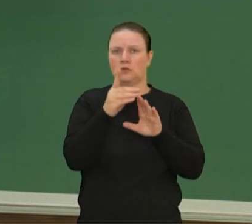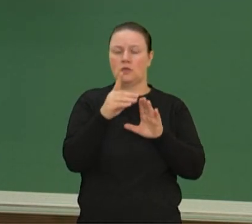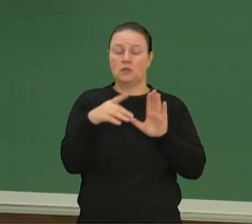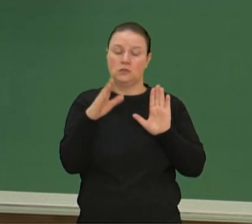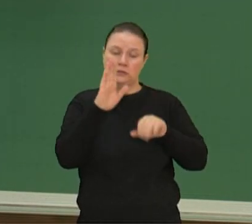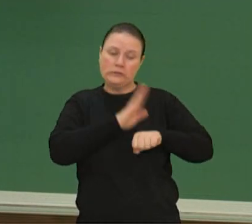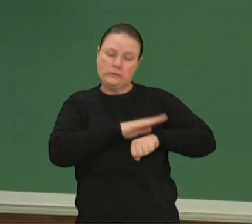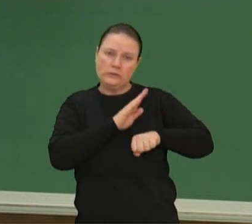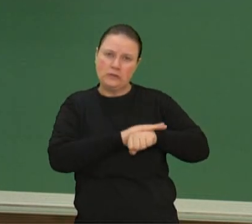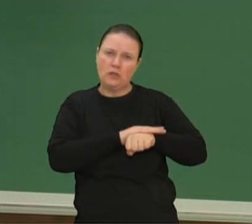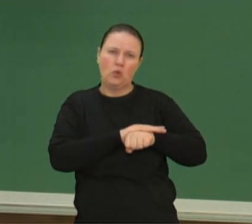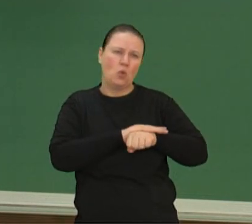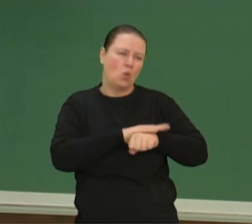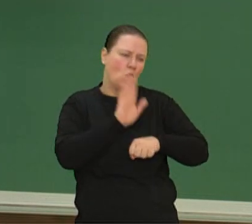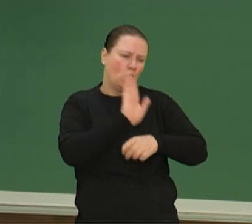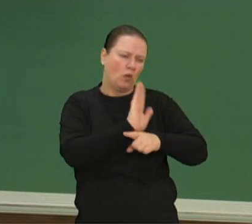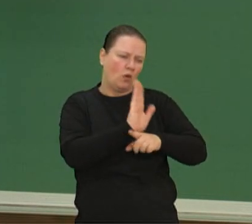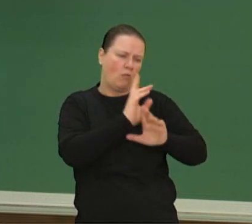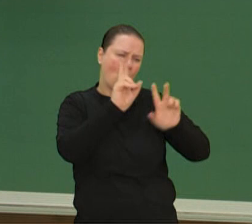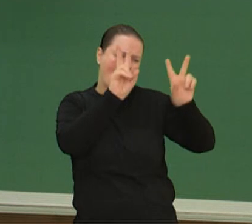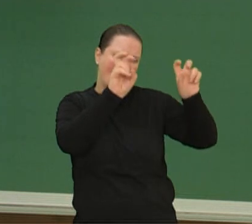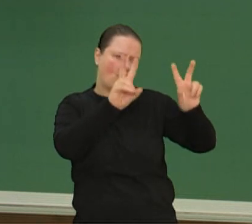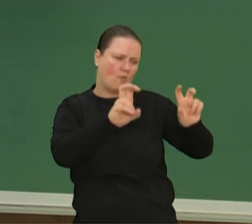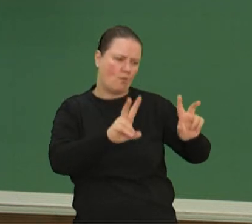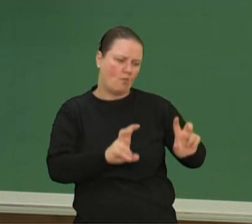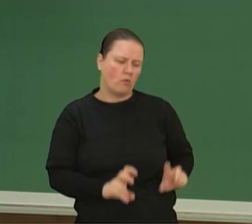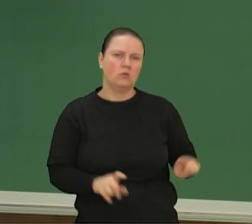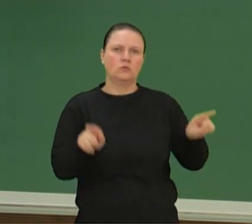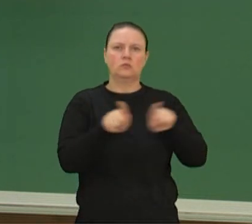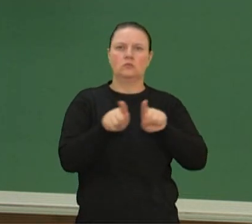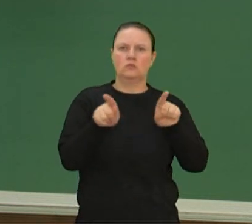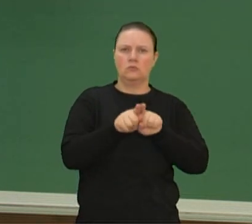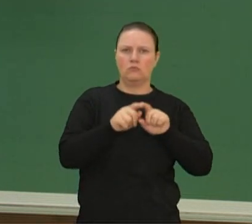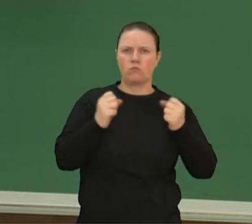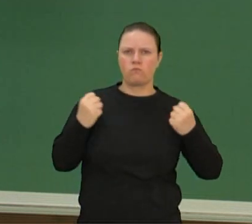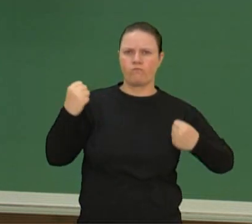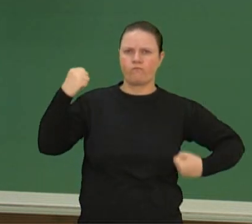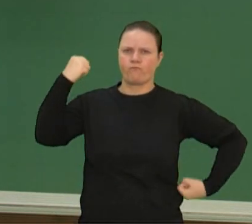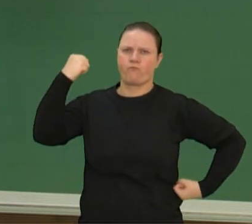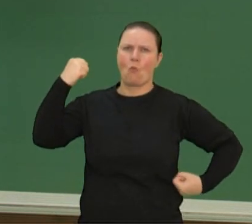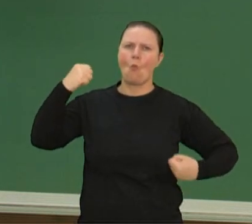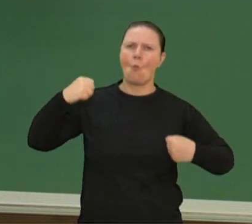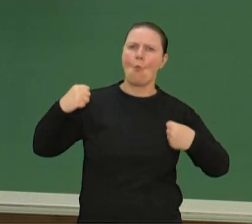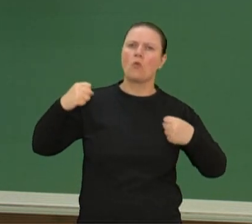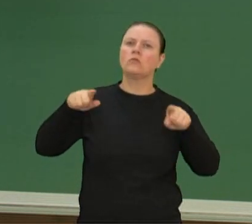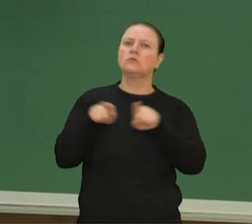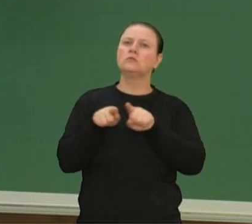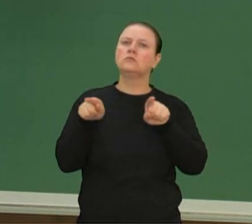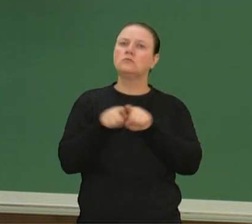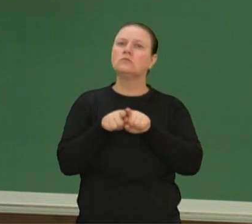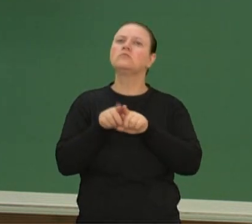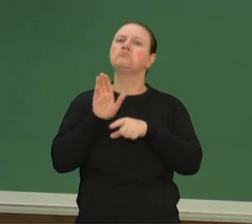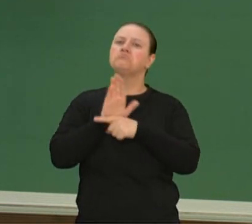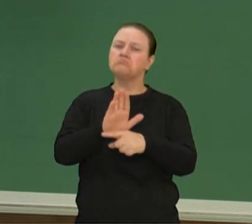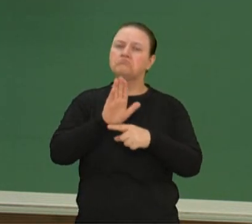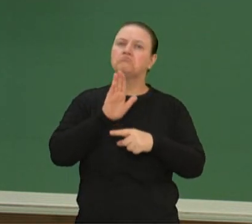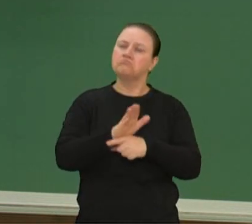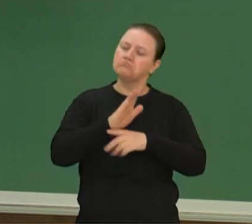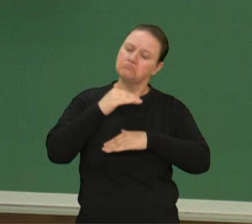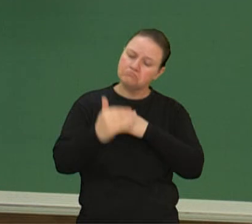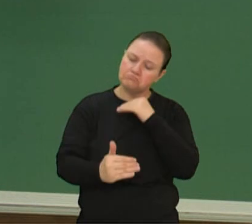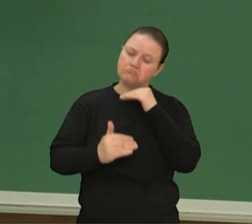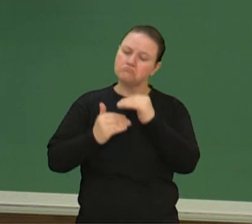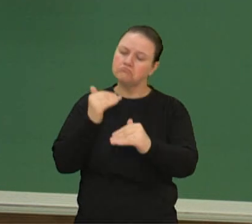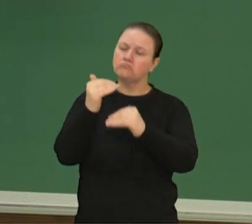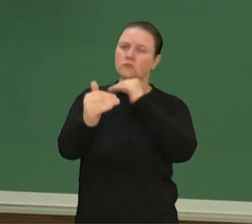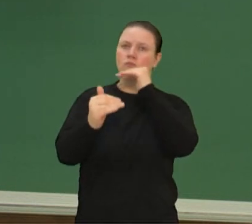foi recheada de filmes que cultuavam então, o fisiculturismo, o halterofilismo. Isso foi também contribuindo para o desenvolvimento